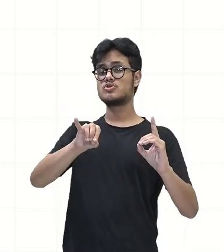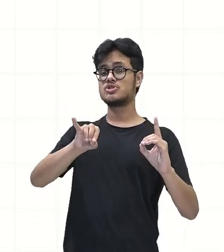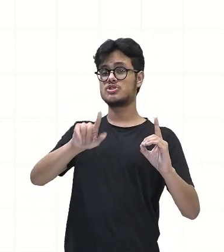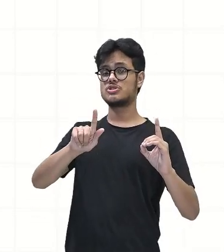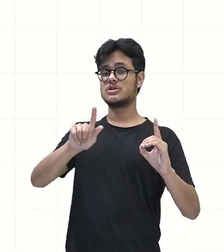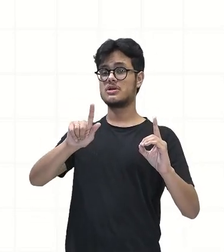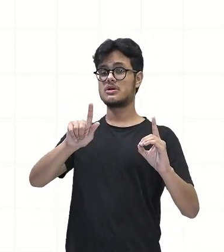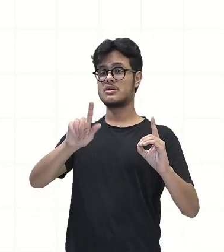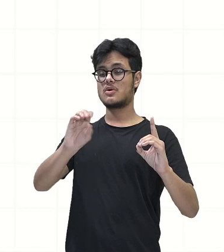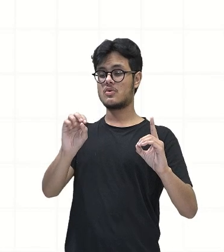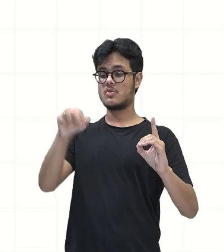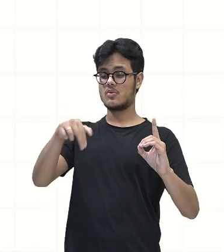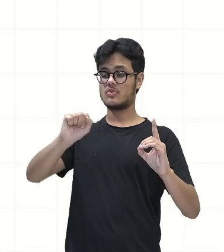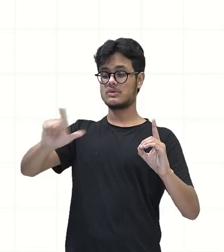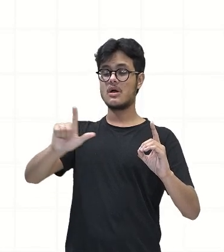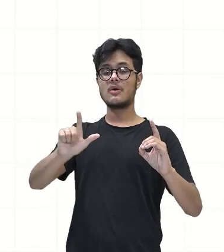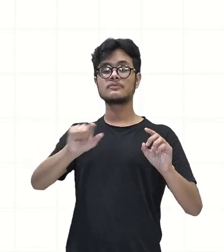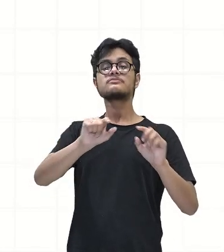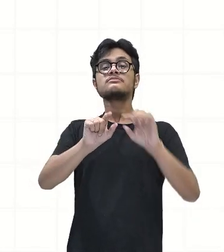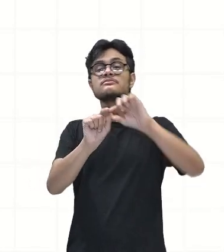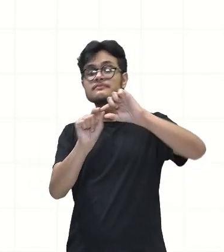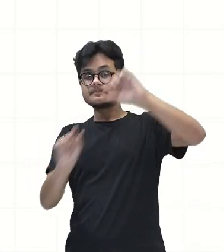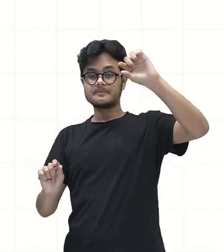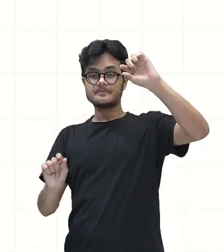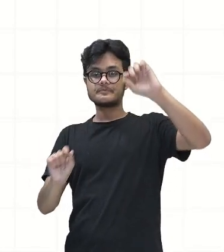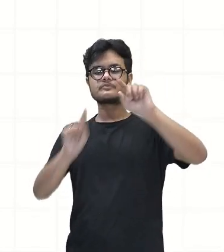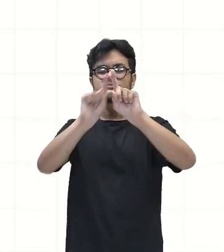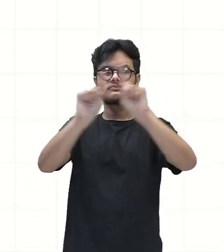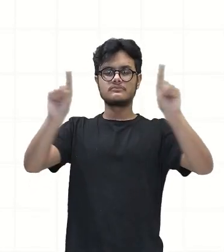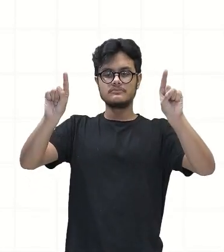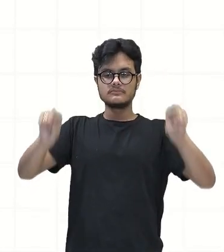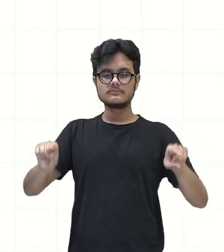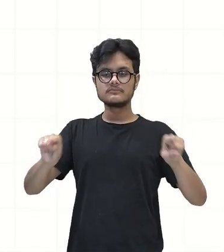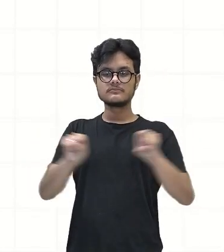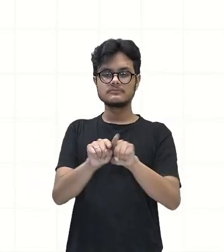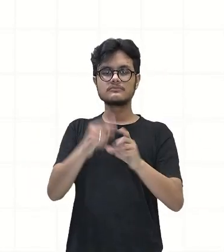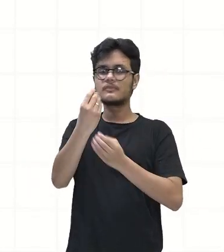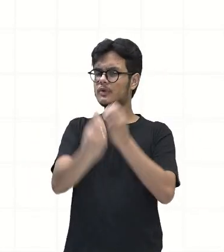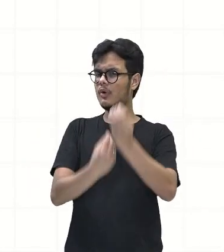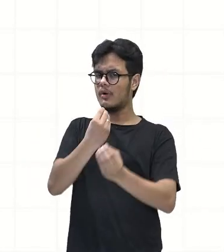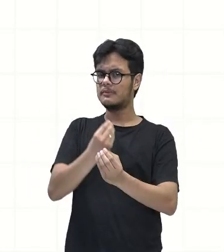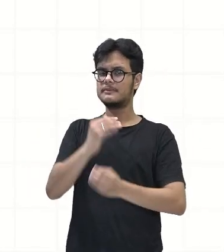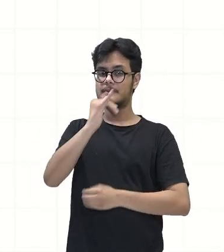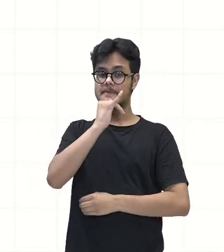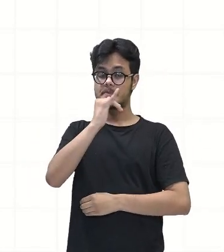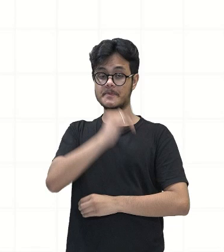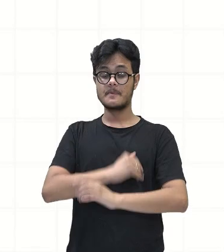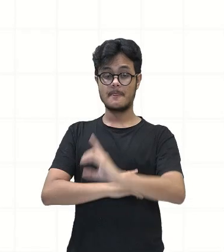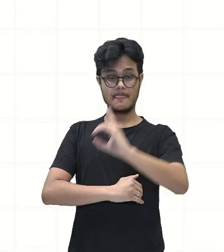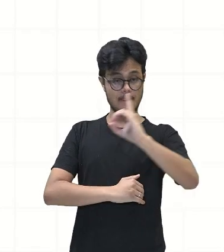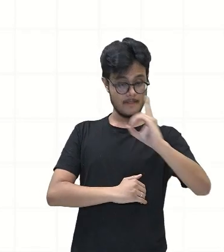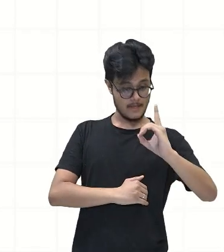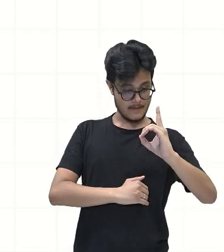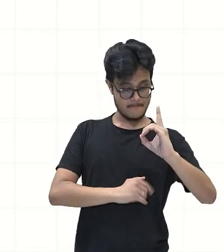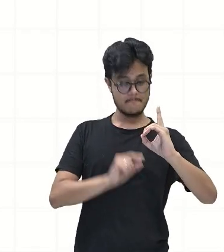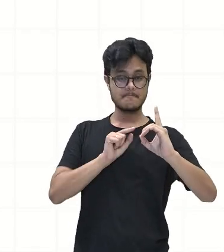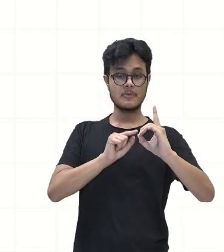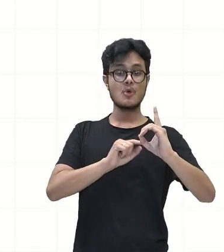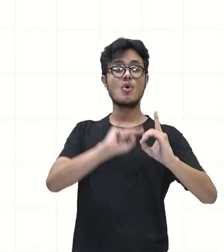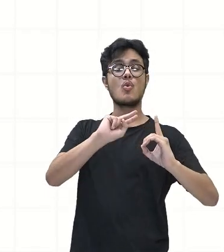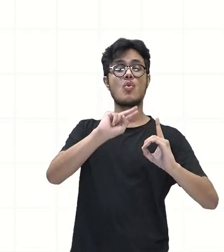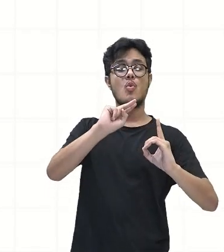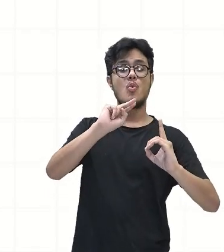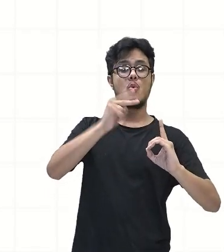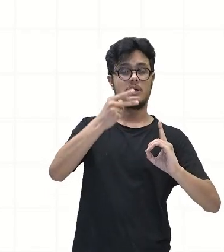tem relação com essa medida aqui da diagonal? A fórmula da diagonal qual é? Diagonal de um quadrado é igual